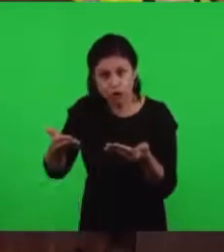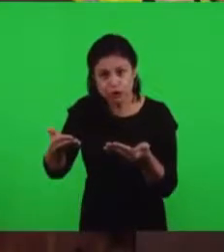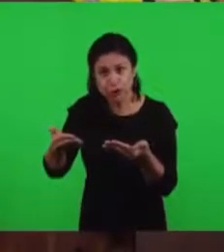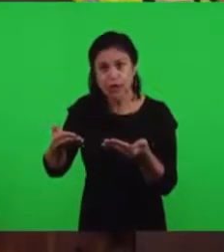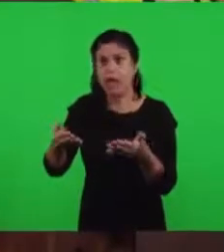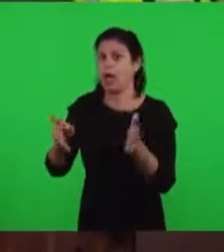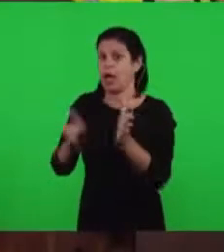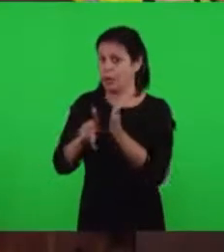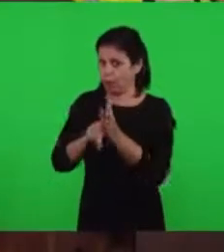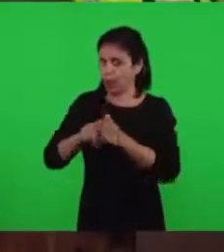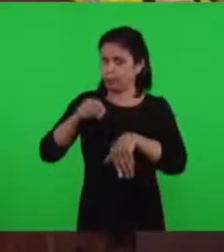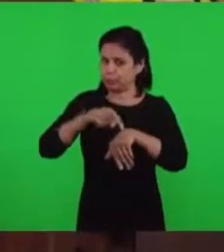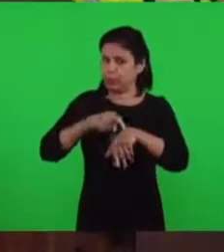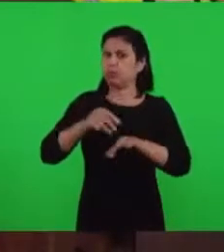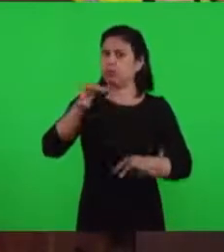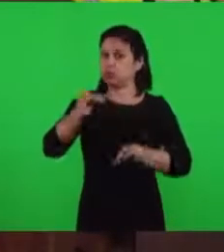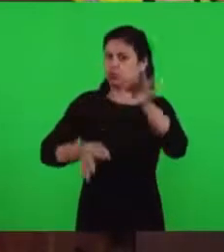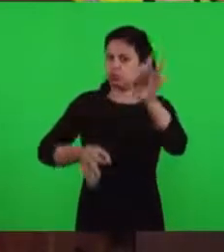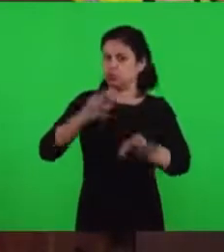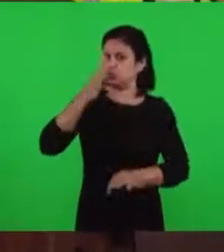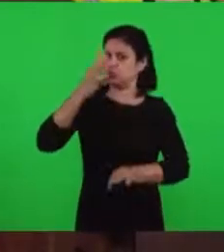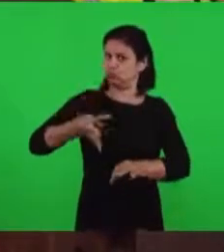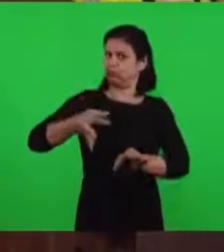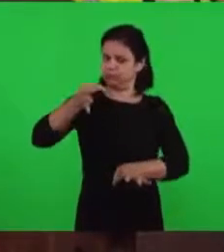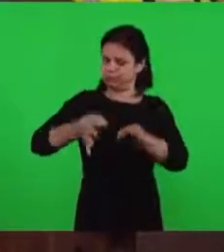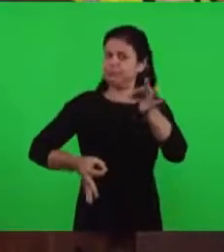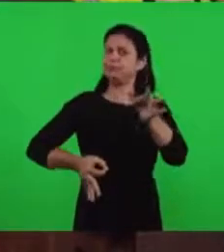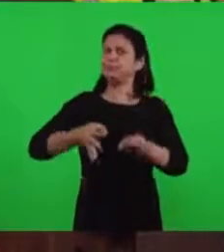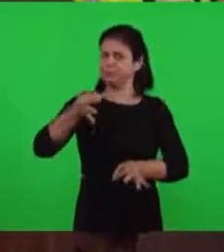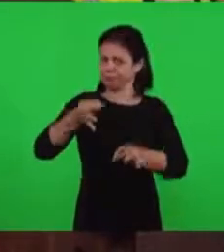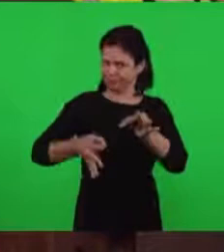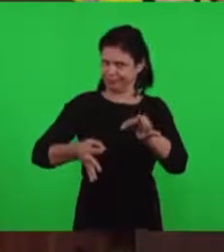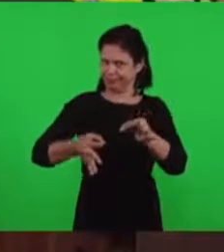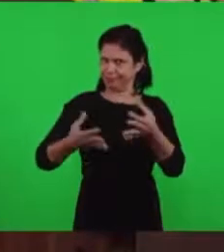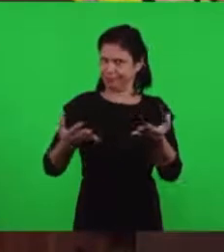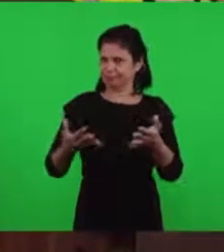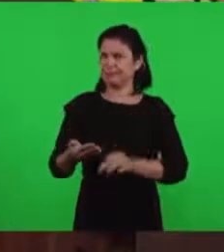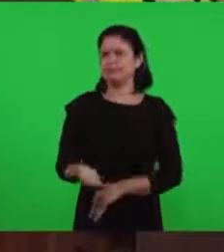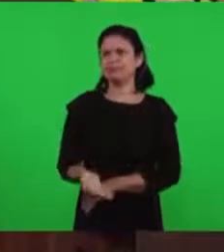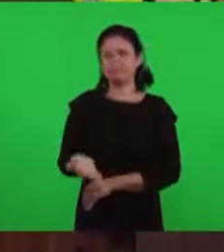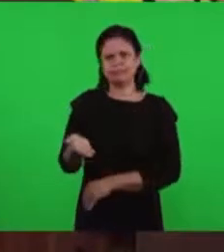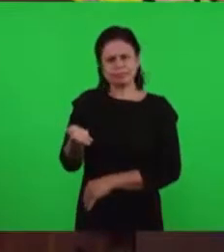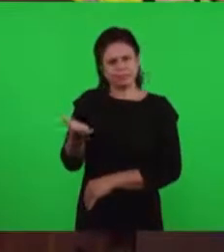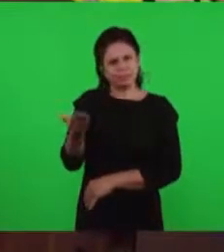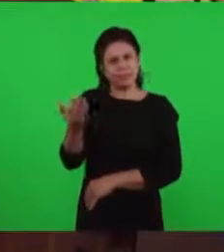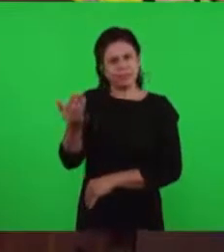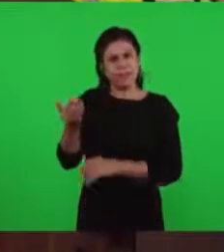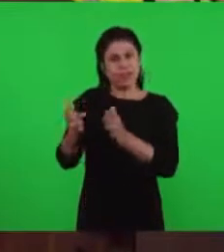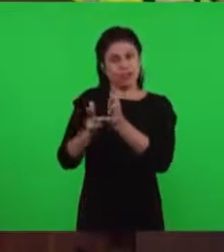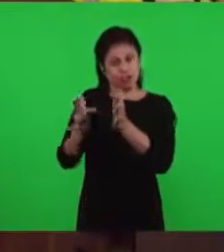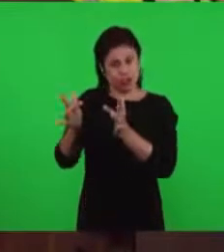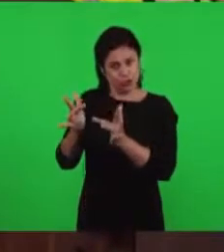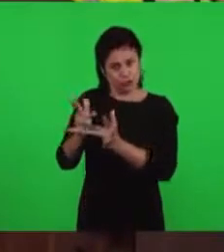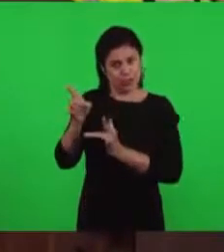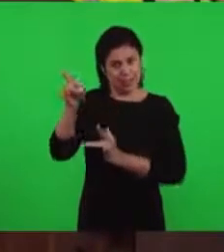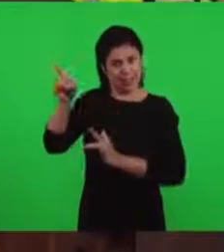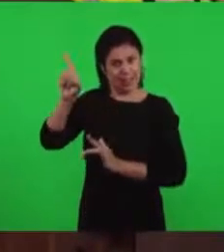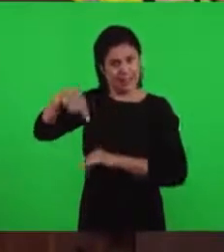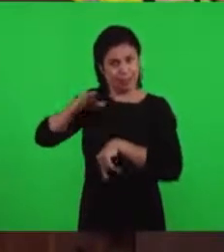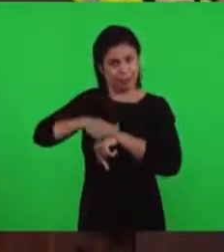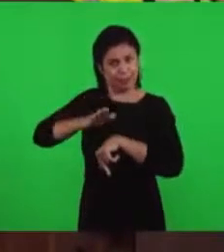do senhor jesus aqui é como rei e como rei nós vamos